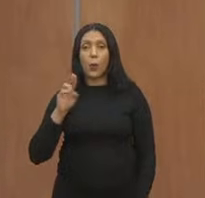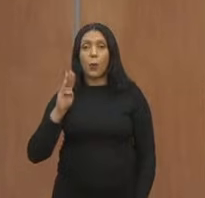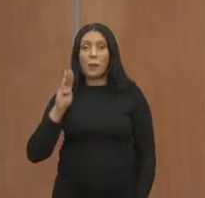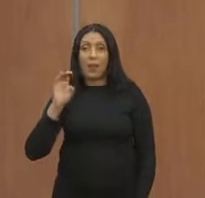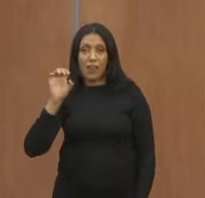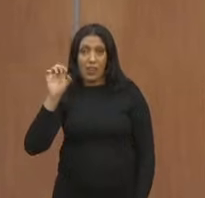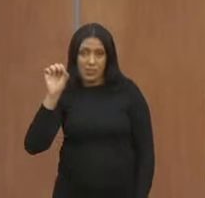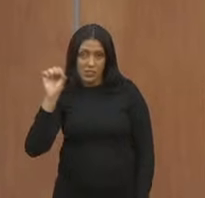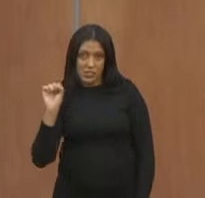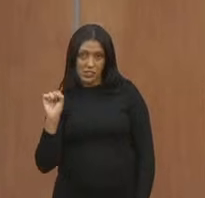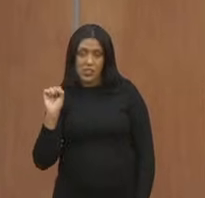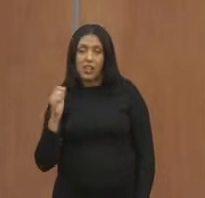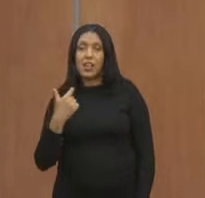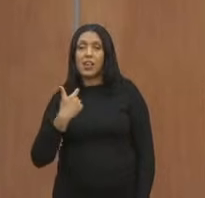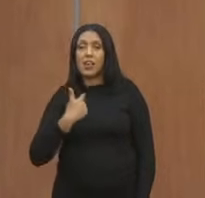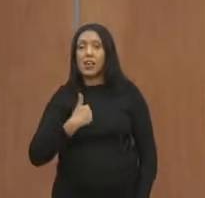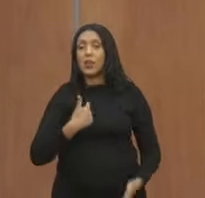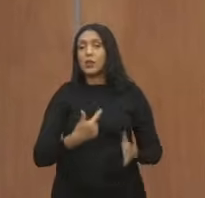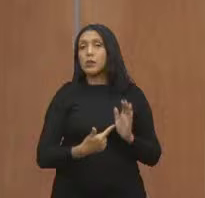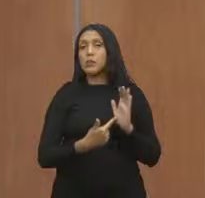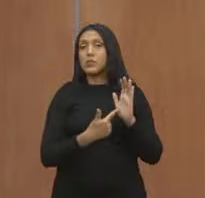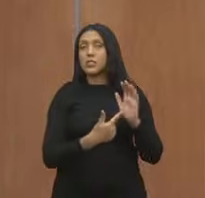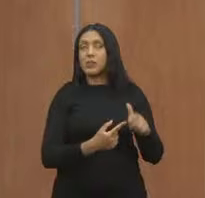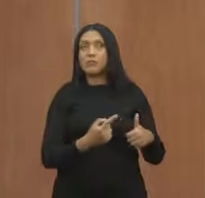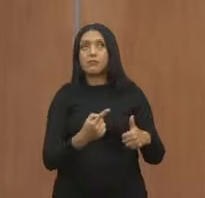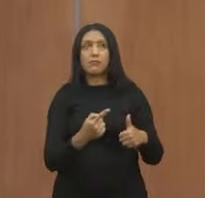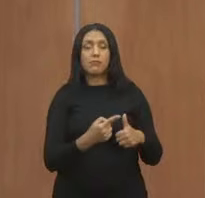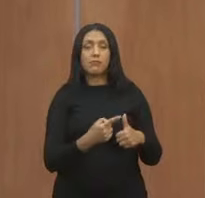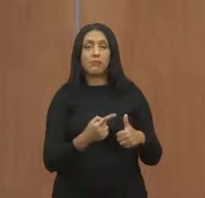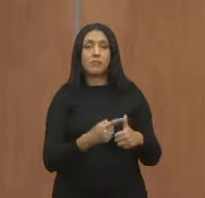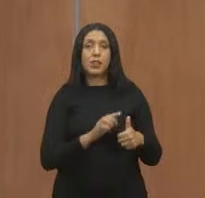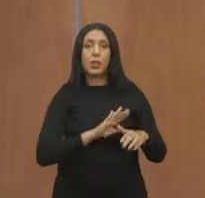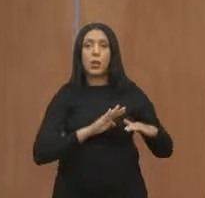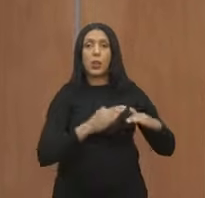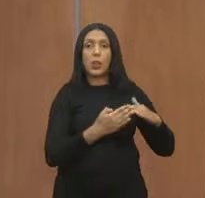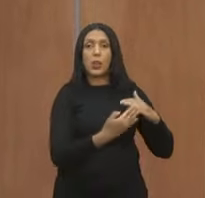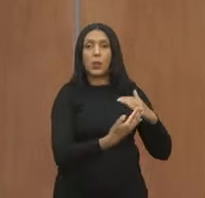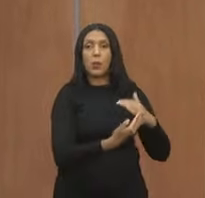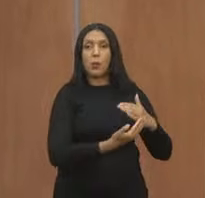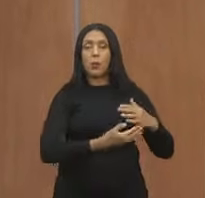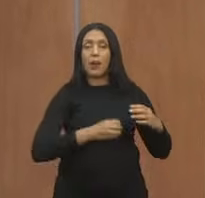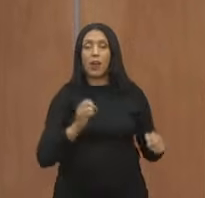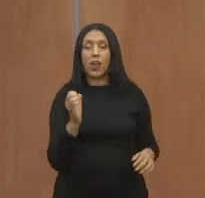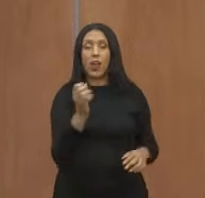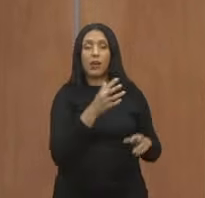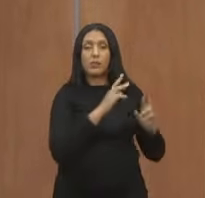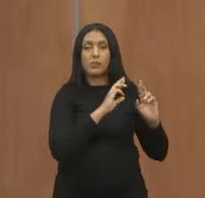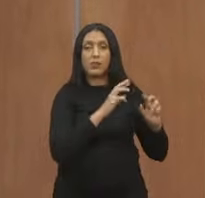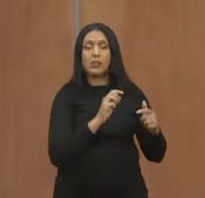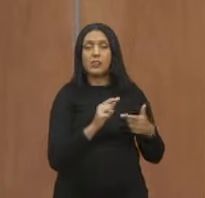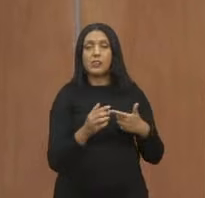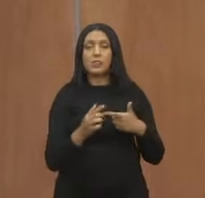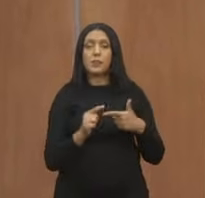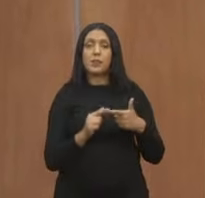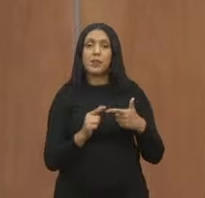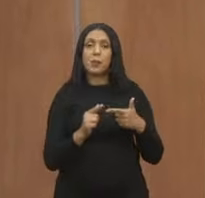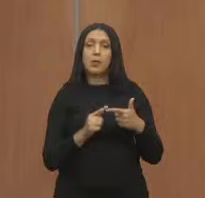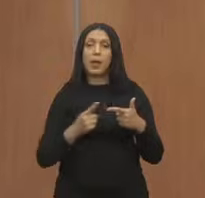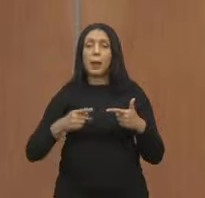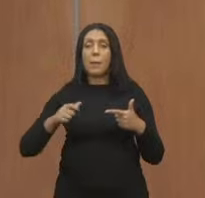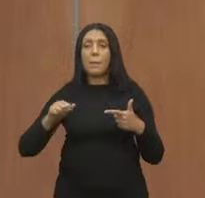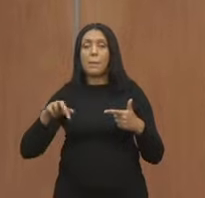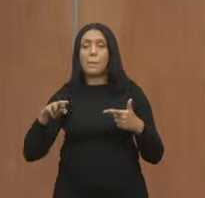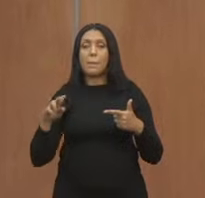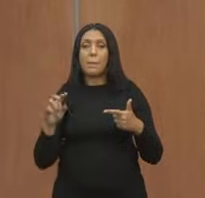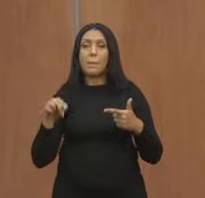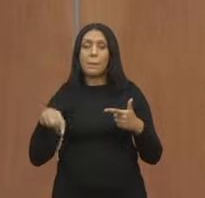algumas específicas, como a do Esperança, que está sendo construída, a do Parque Imperial, do Marquês e também